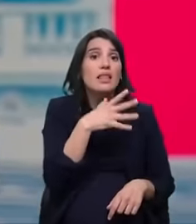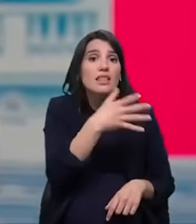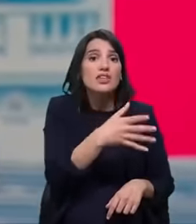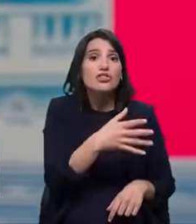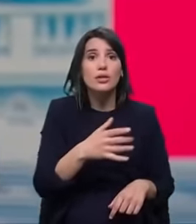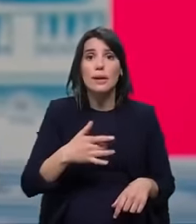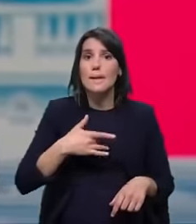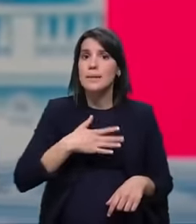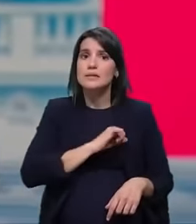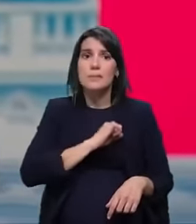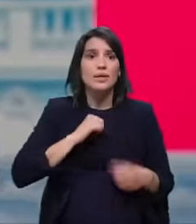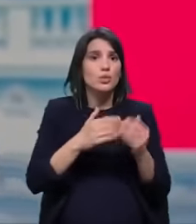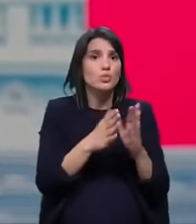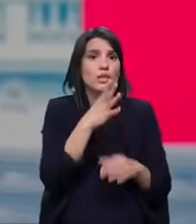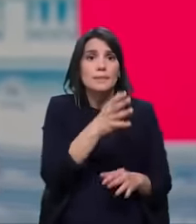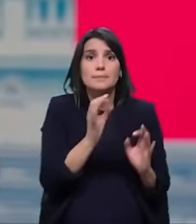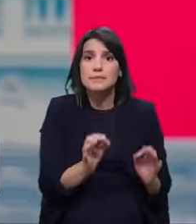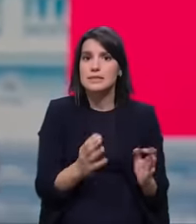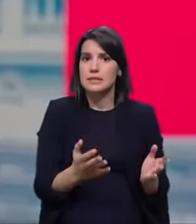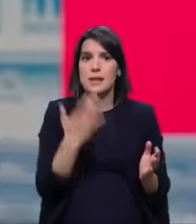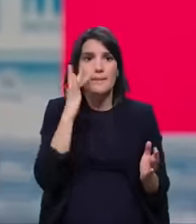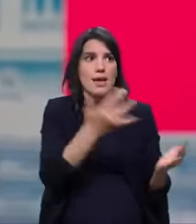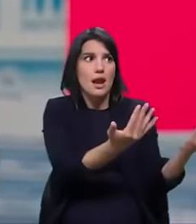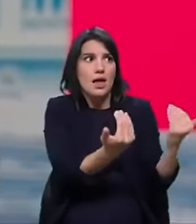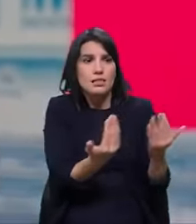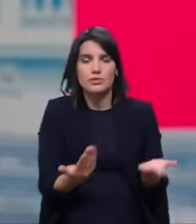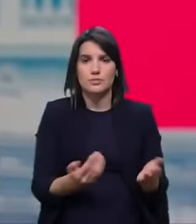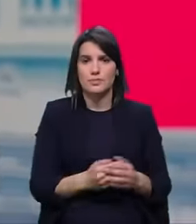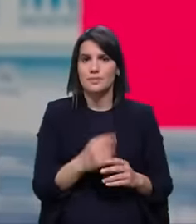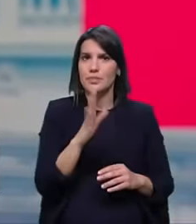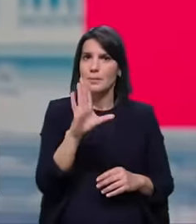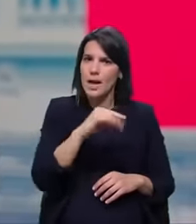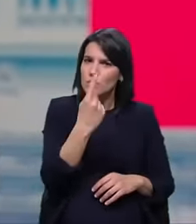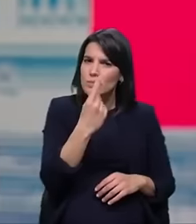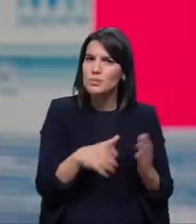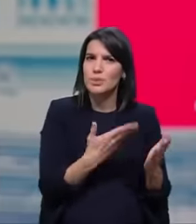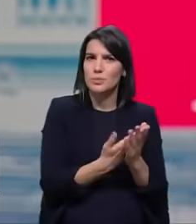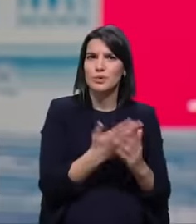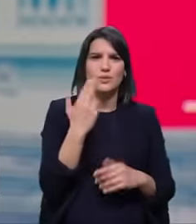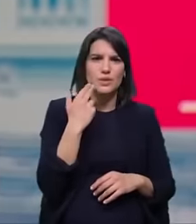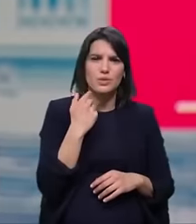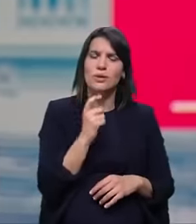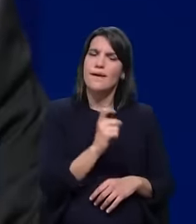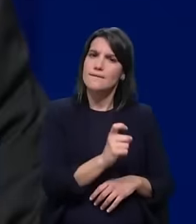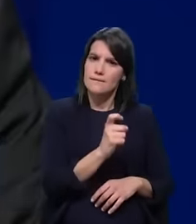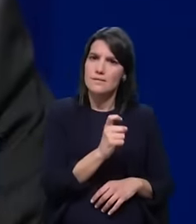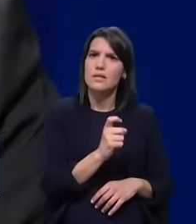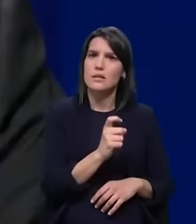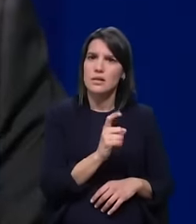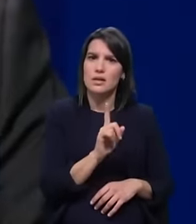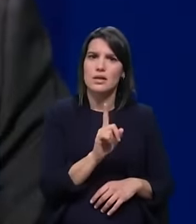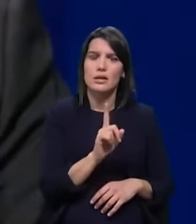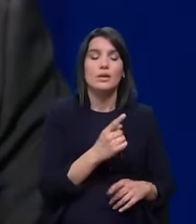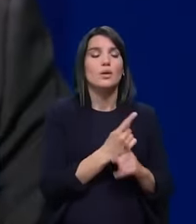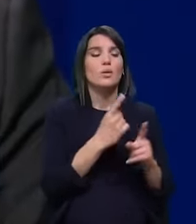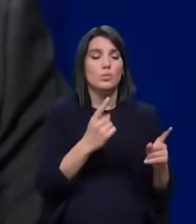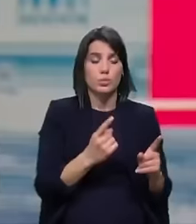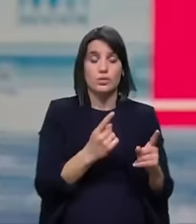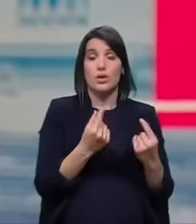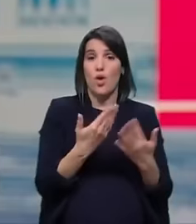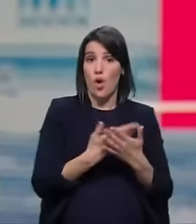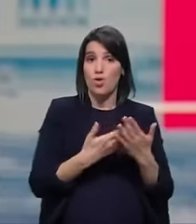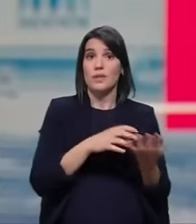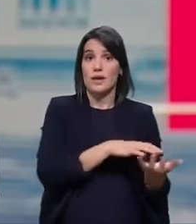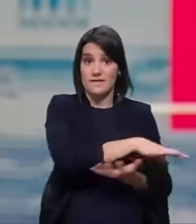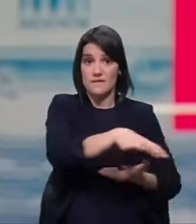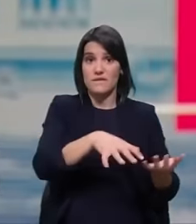os empresários. Mas ainda há uma coisa mais perversa nesta proposta de Dr. André Ventura. É que não é só o caos na economia,